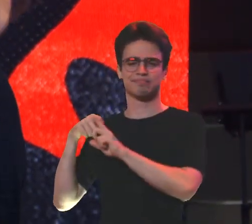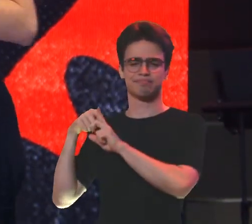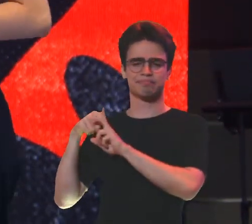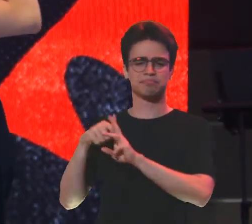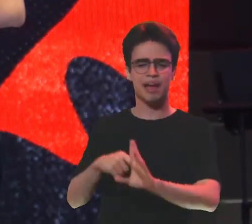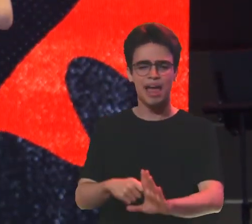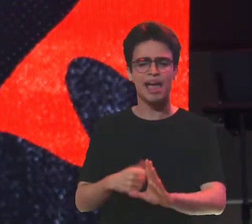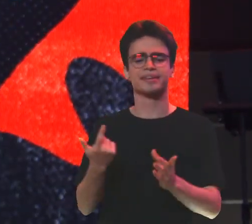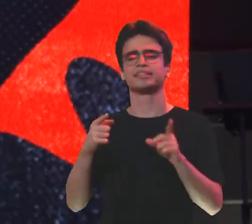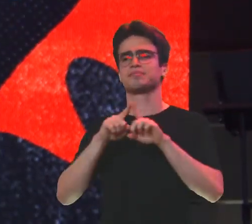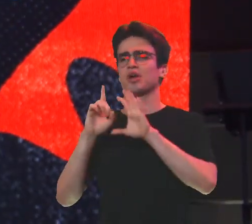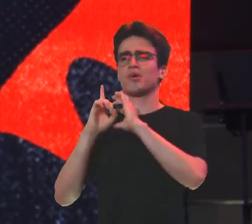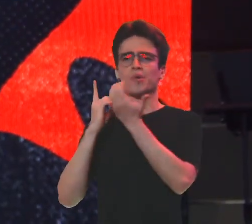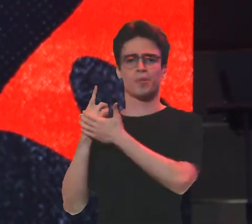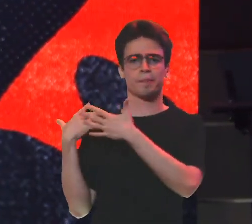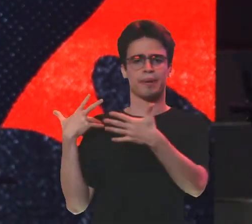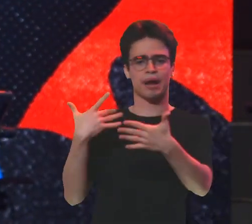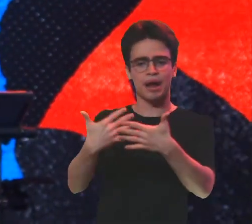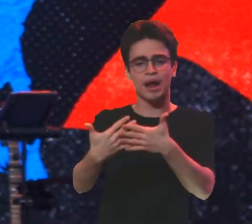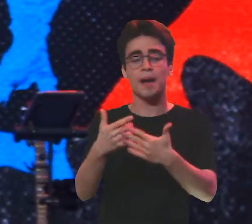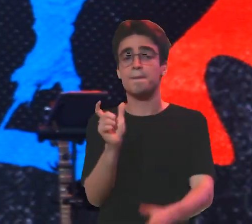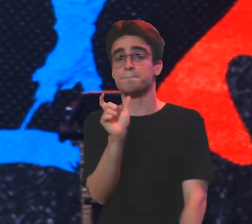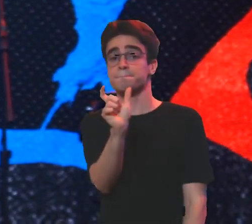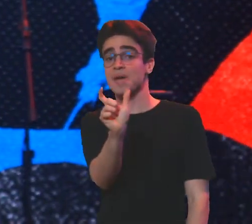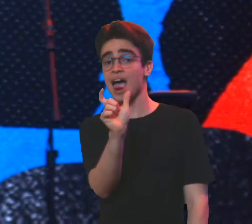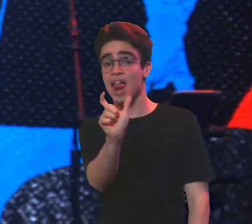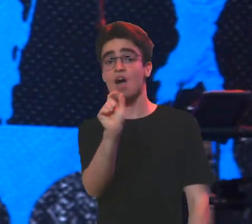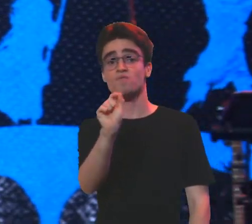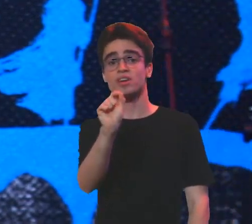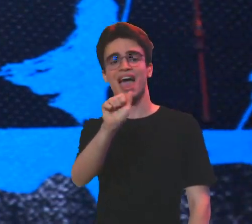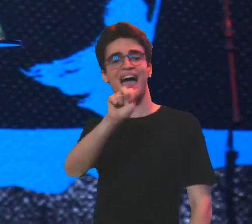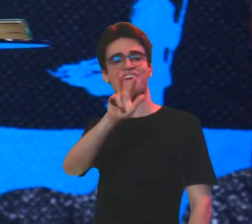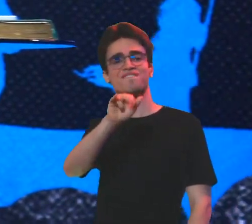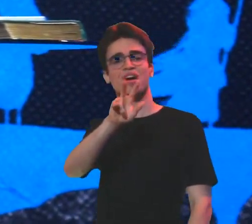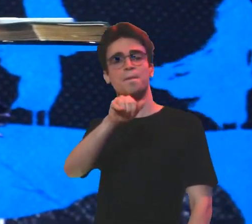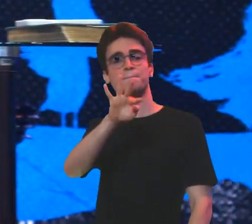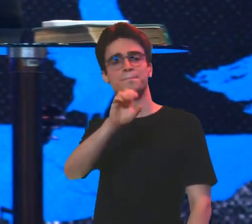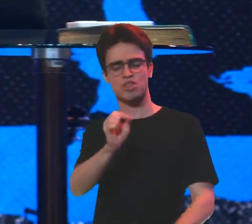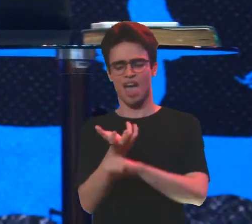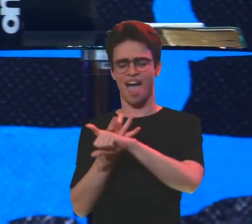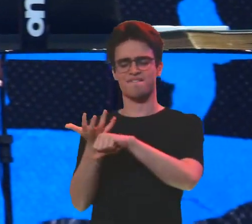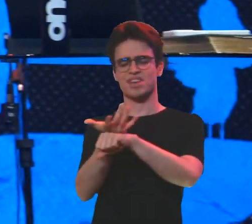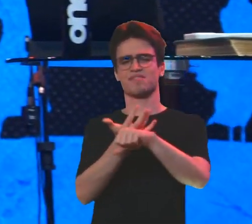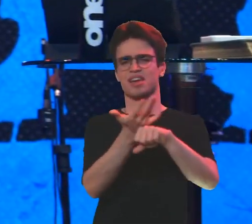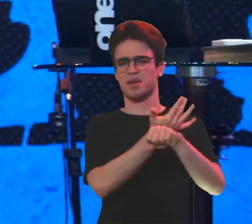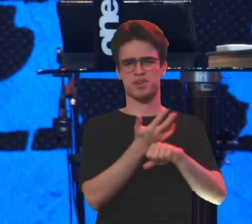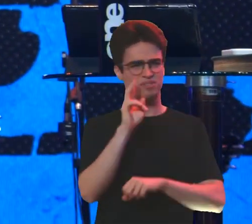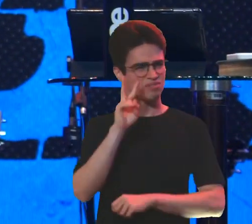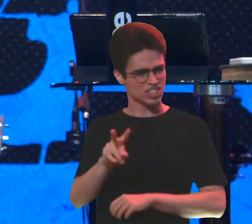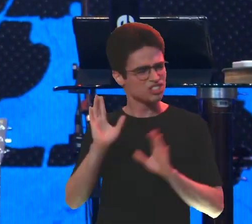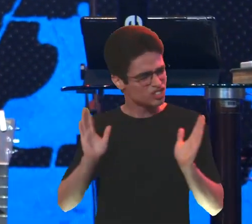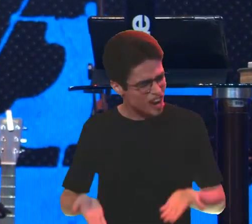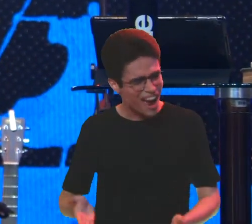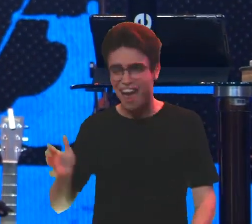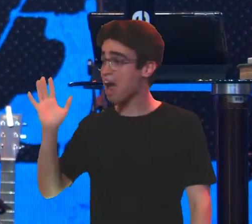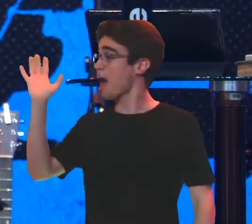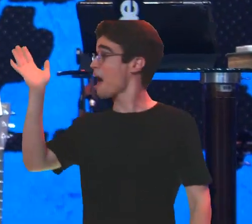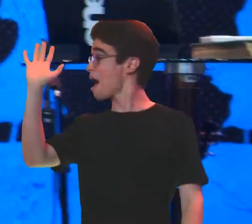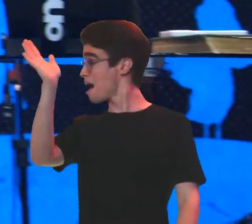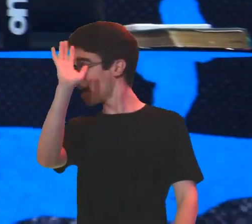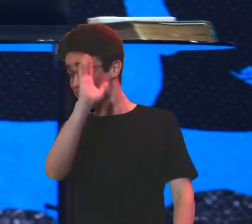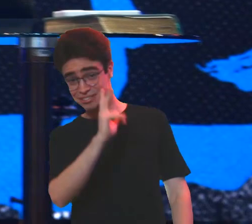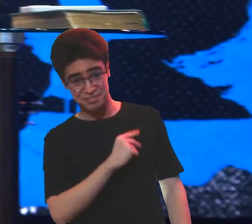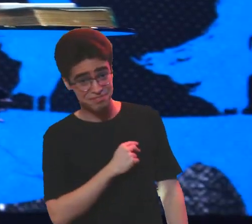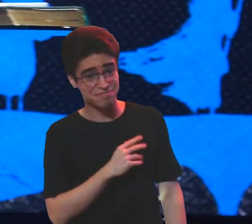nos últimos cultos, sobre a palavra avivamento. Quem aí já ouviu sobre avivamento? Tem uma galera animada aí.